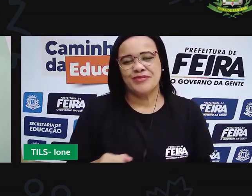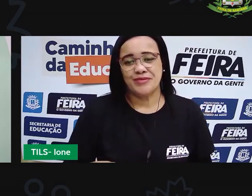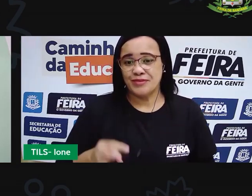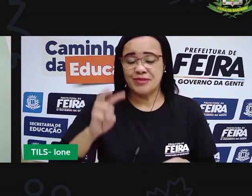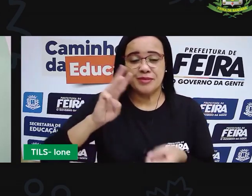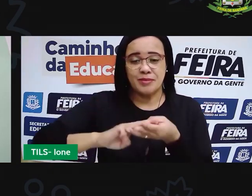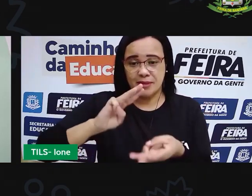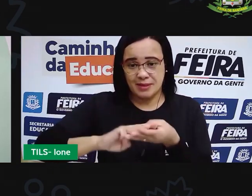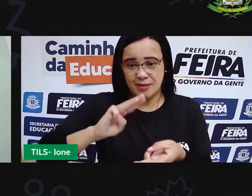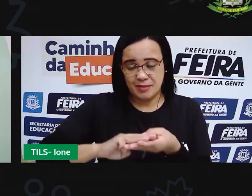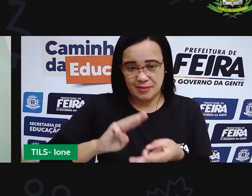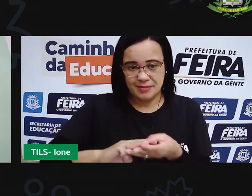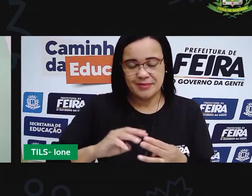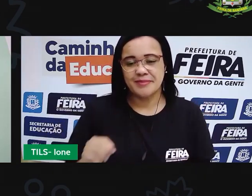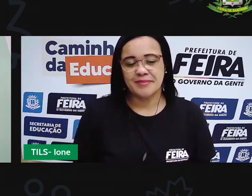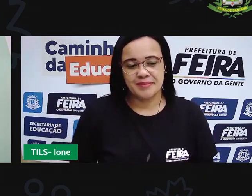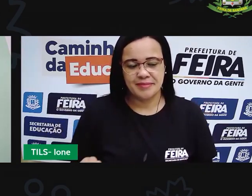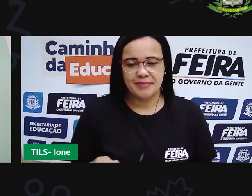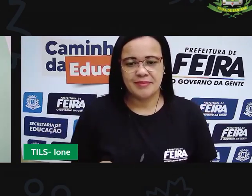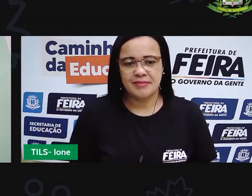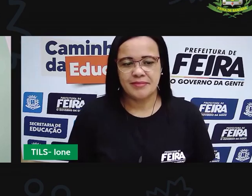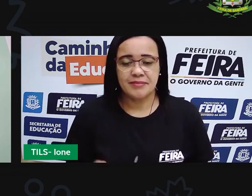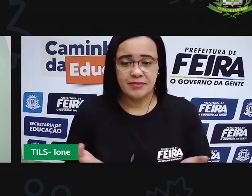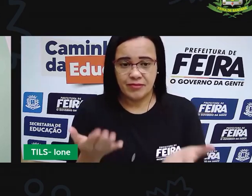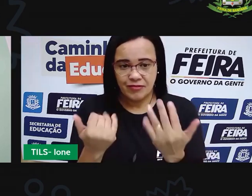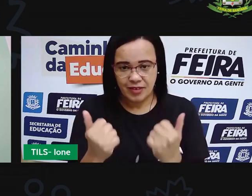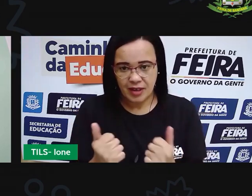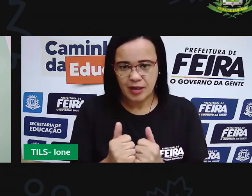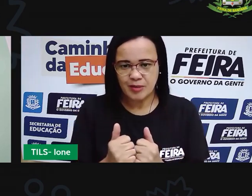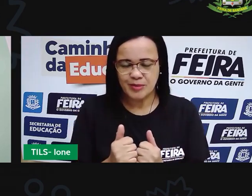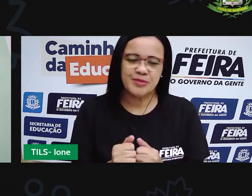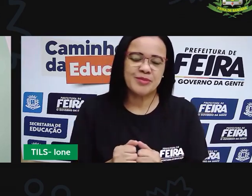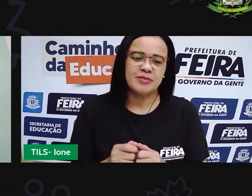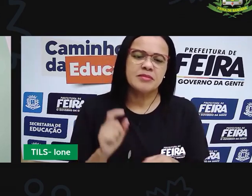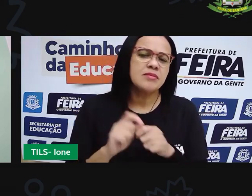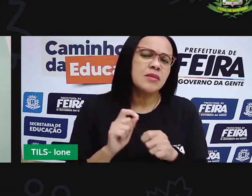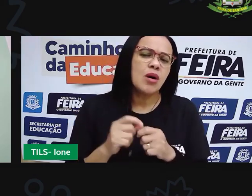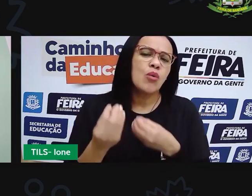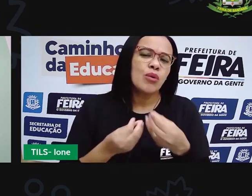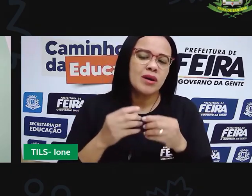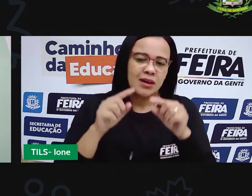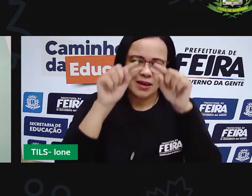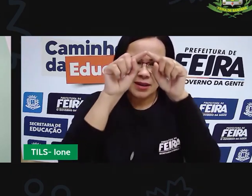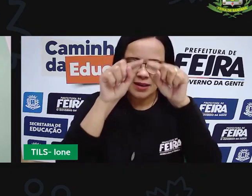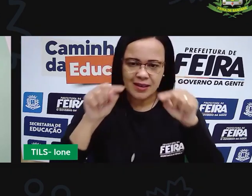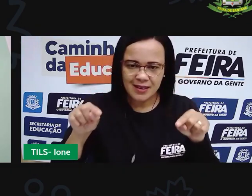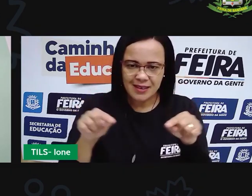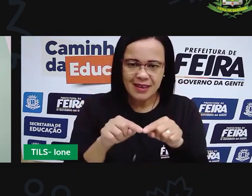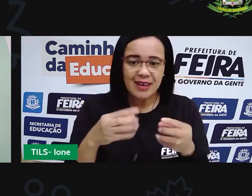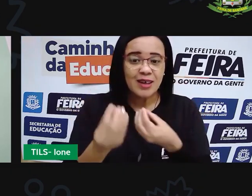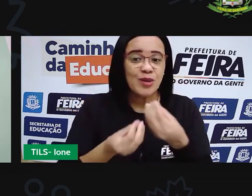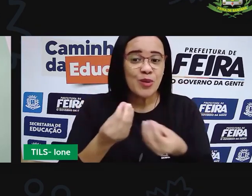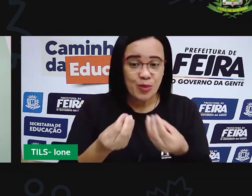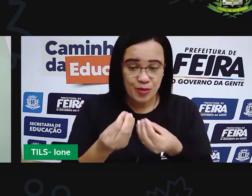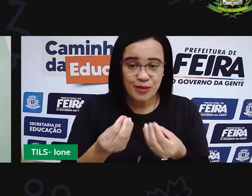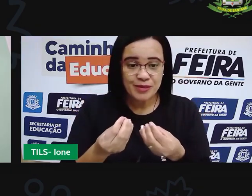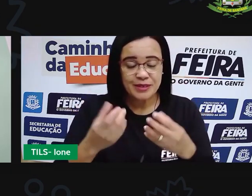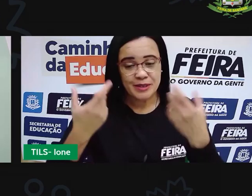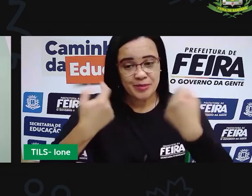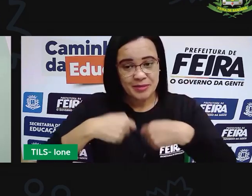alguns palitos de madeira, para que a gente possa fazer ali os